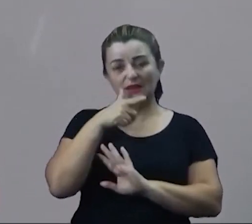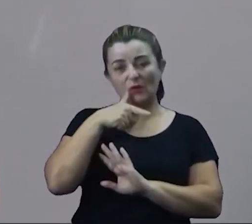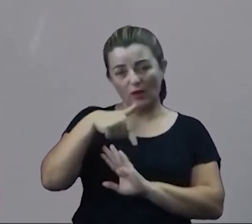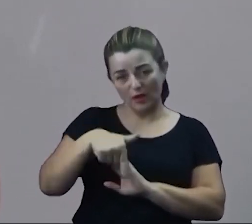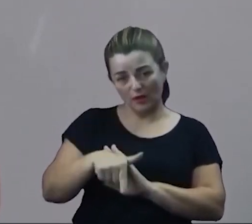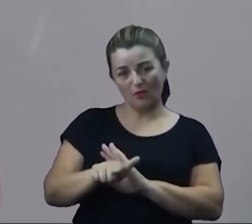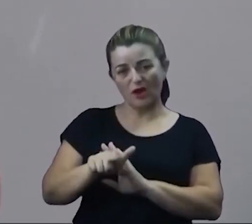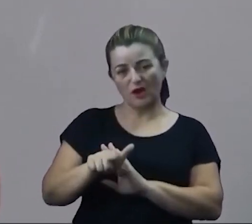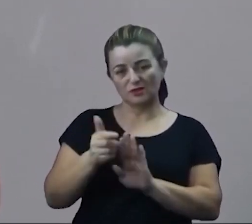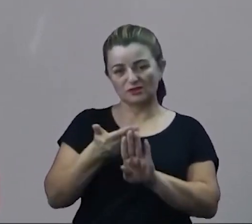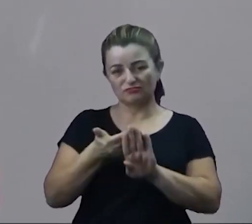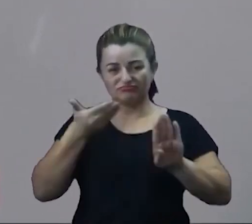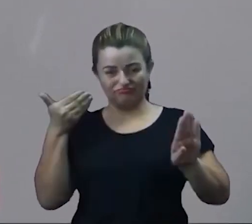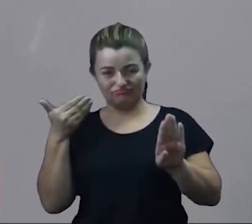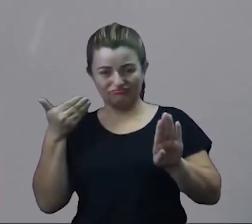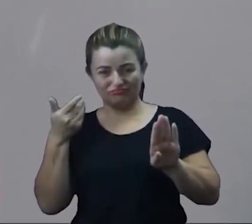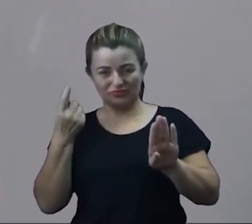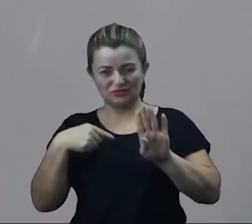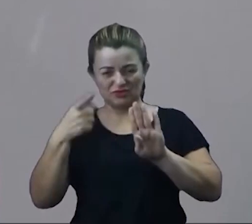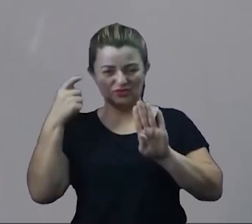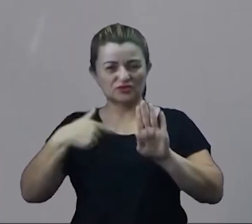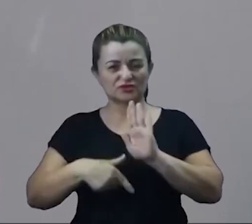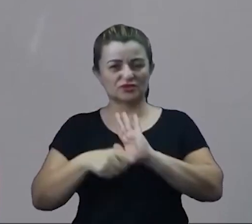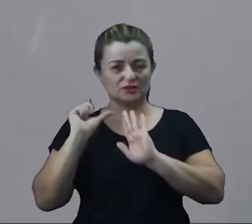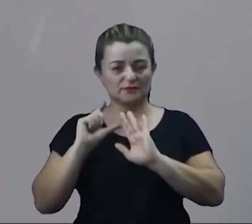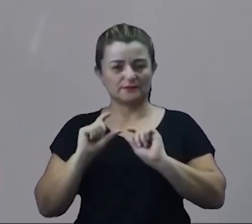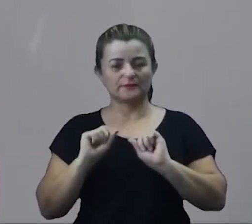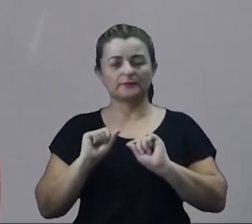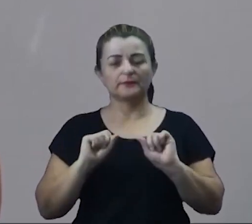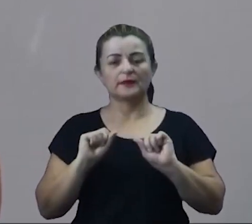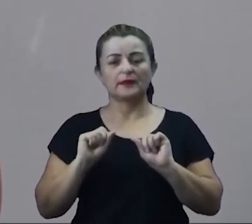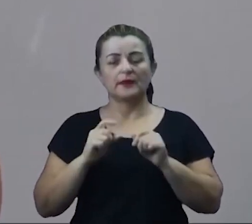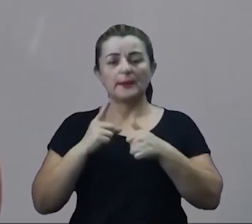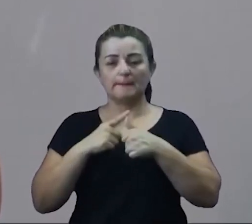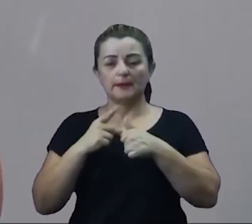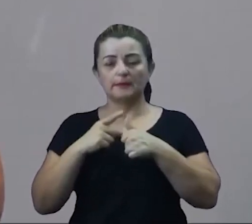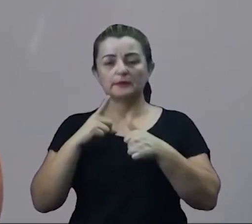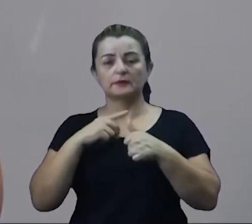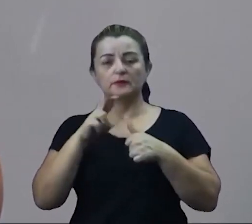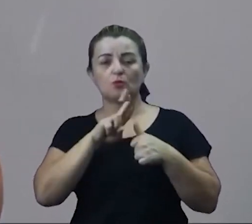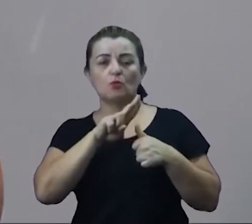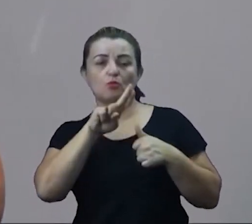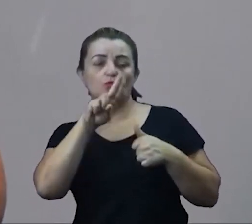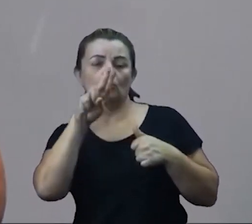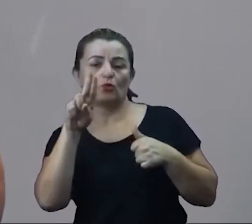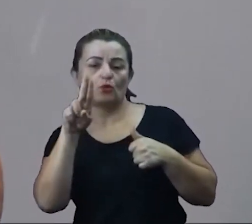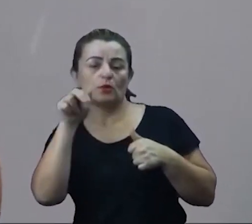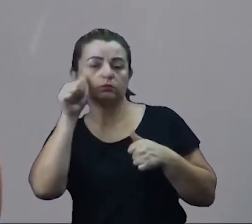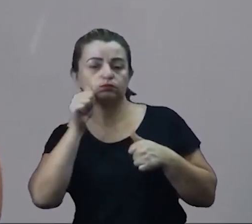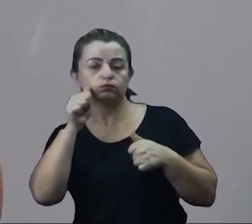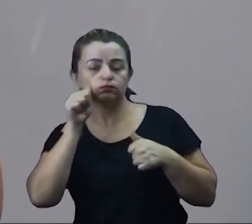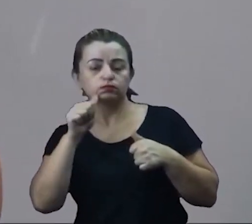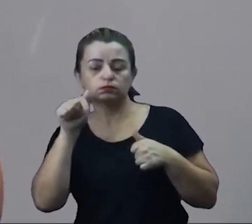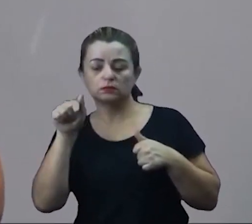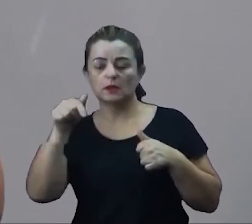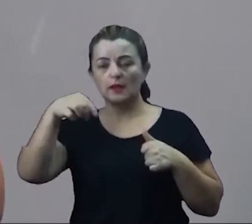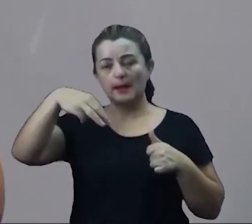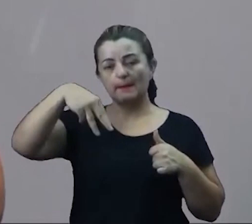dá para entender ali, né, o que ele propõe. Primeiro, ele dá um nome a essa musa, ela se chama